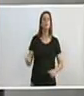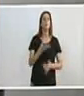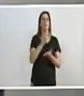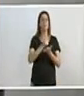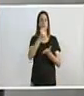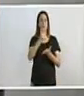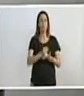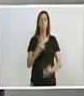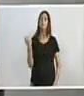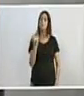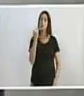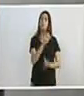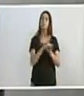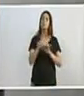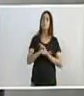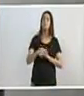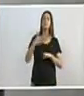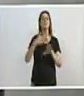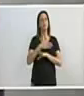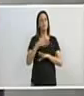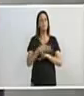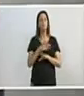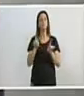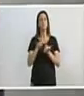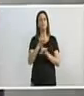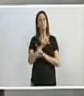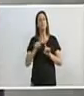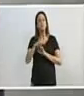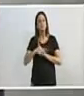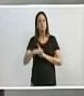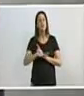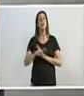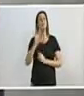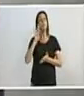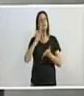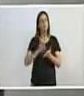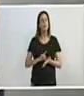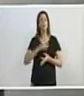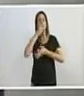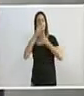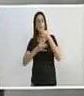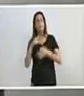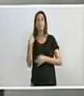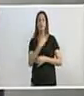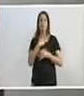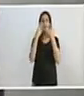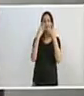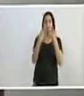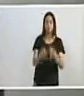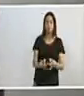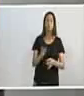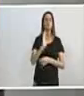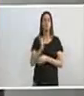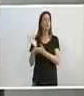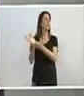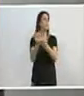É importante que a sociedade participe, é importante que a sociedade acabe sendo ouvida, e essa coleta de dados